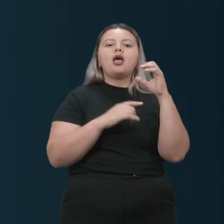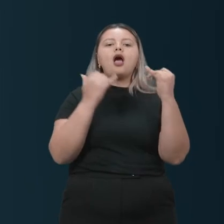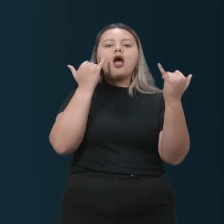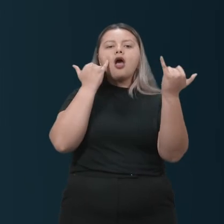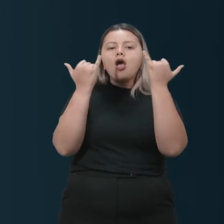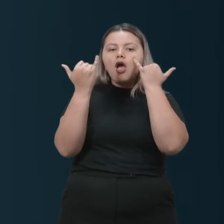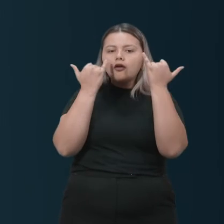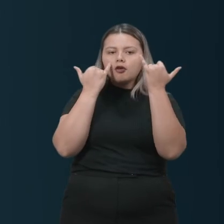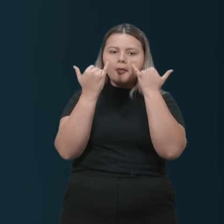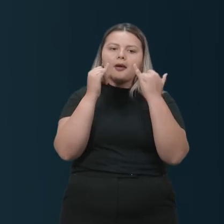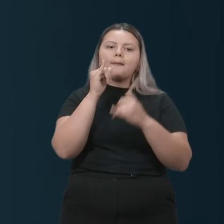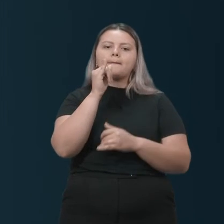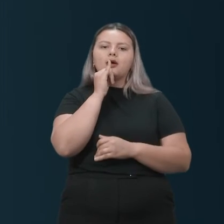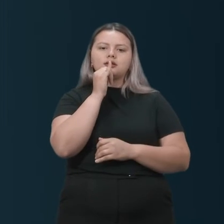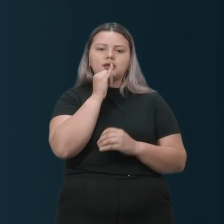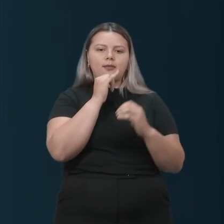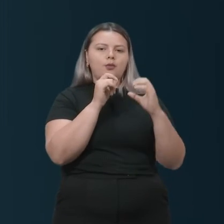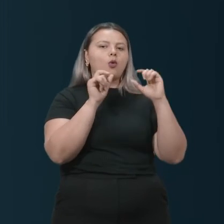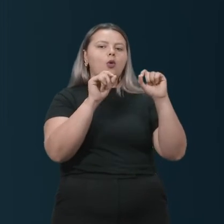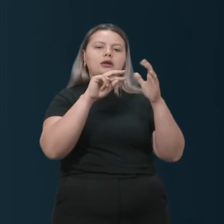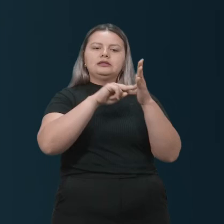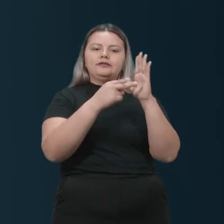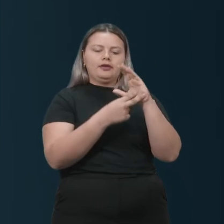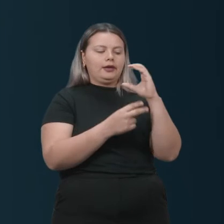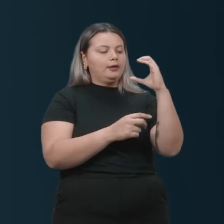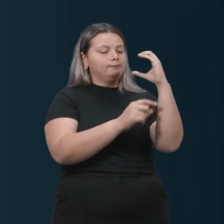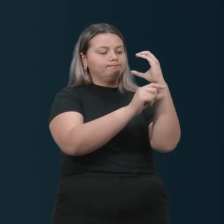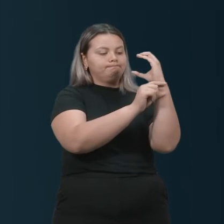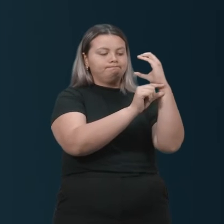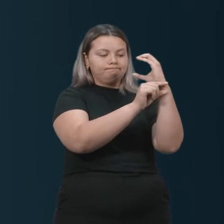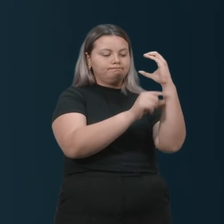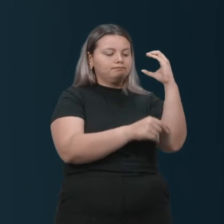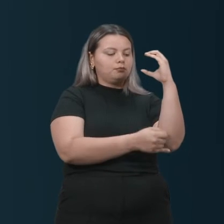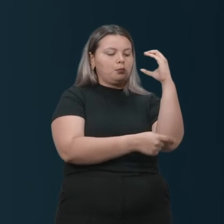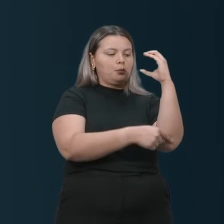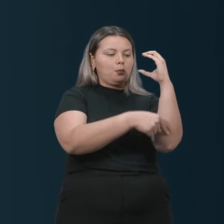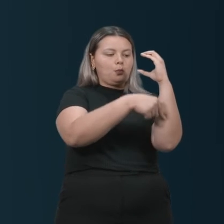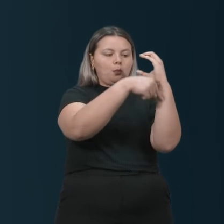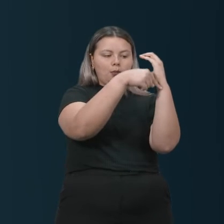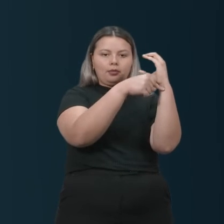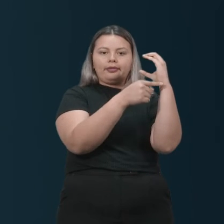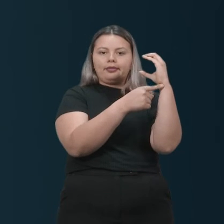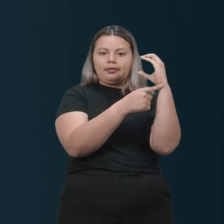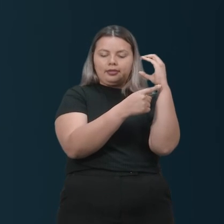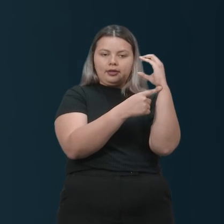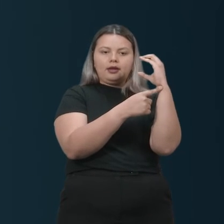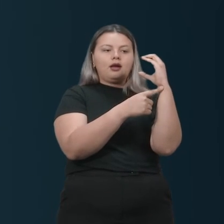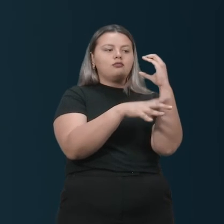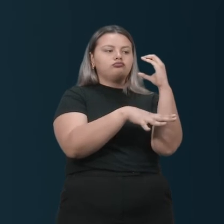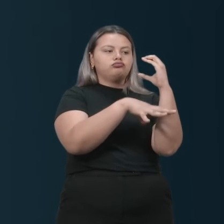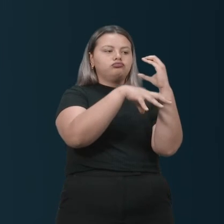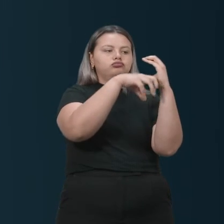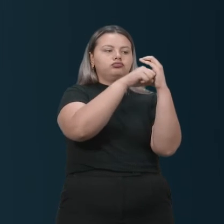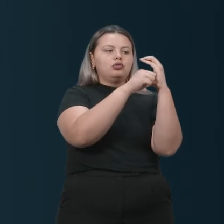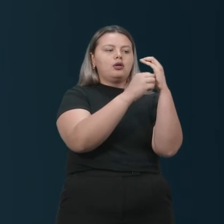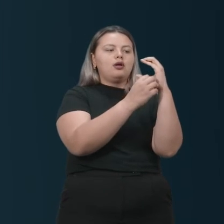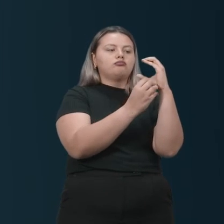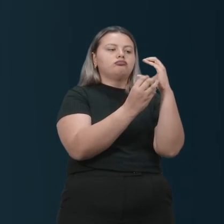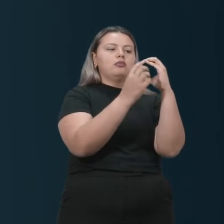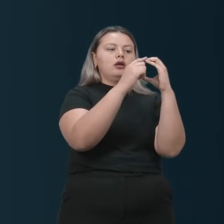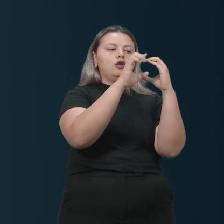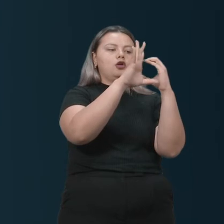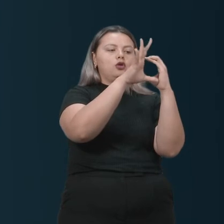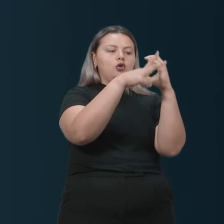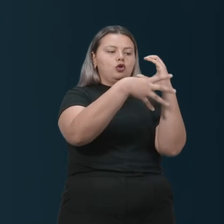Então, informações que chegam pelo tronco e pela medula espinal chegam até o tálamo e são distribuídas para